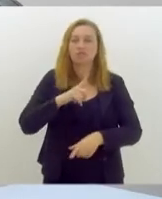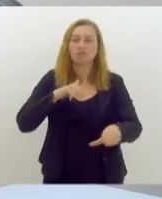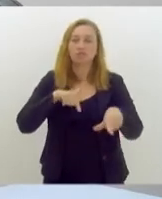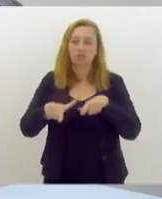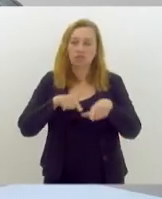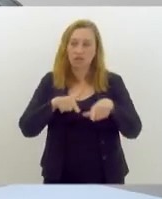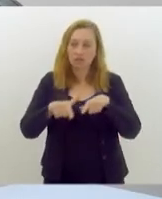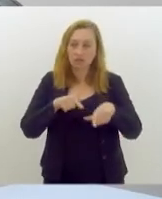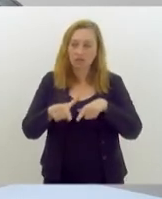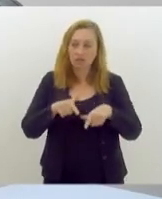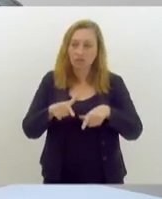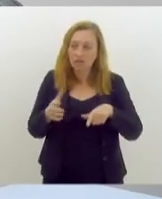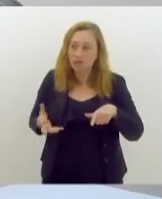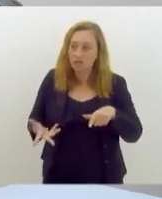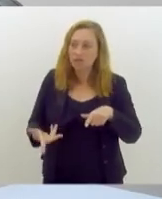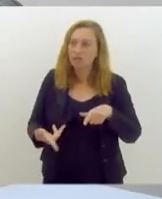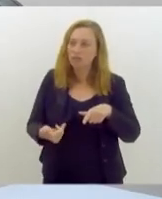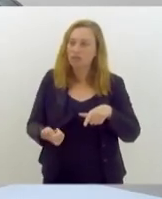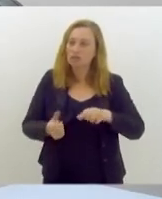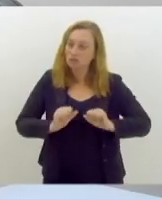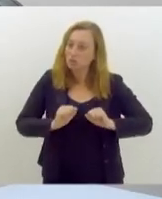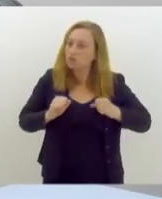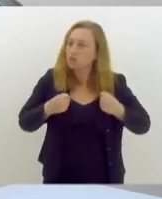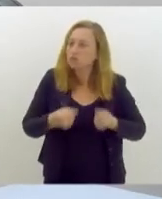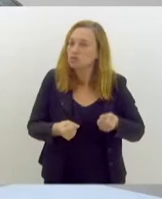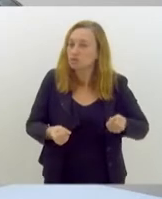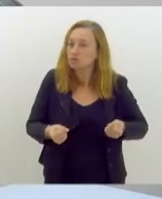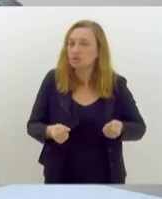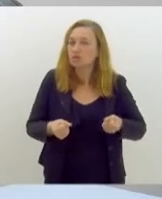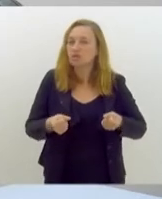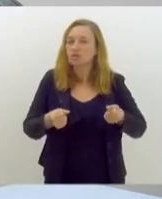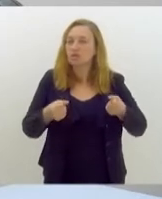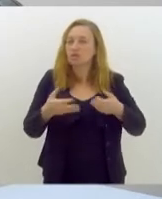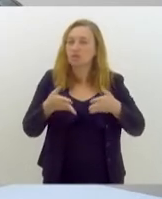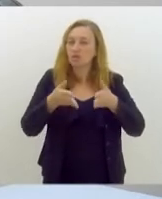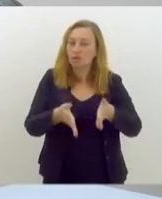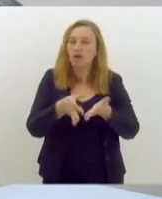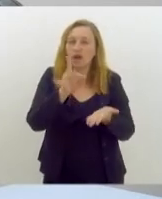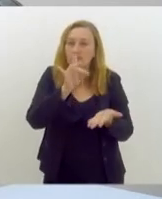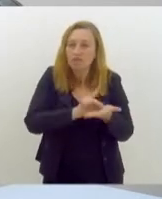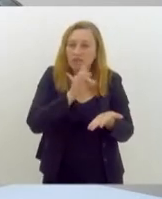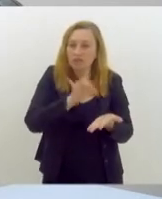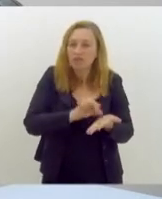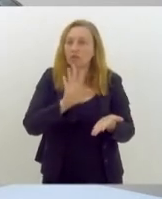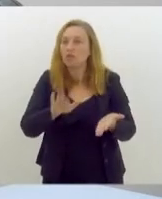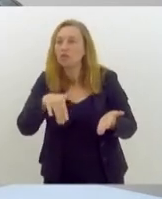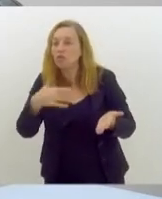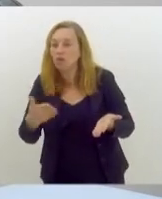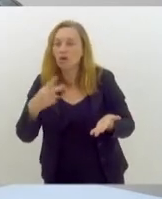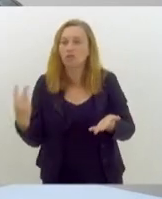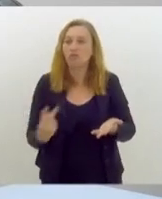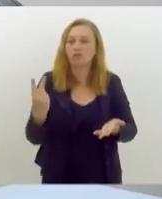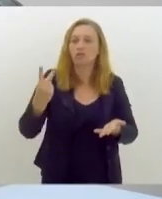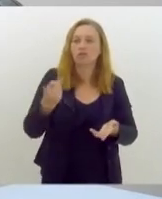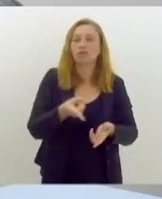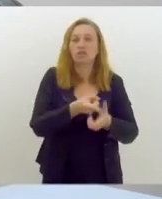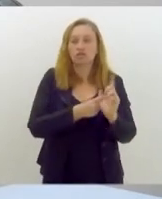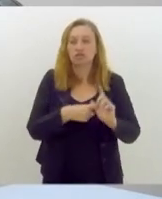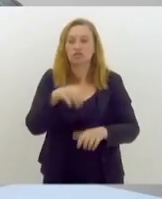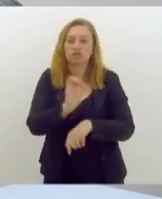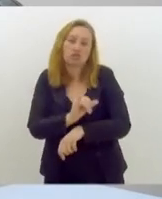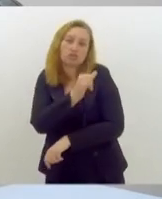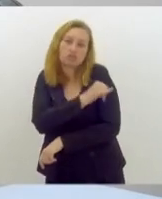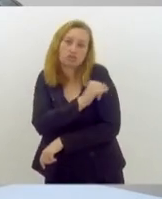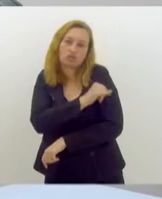trabalho robusto dedicado a identificar verdadeiramente qual é o valor da dívida do Estado do